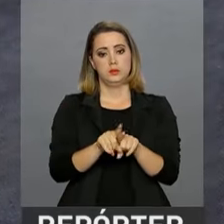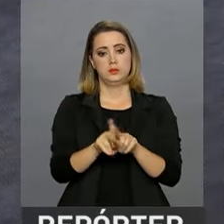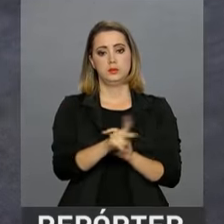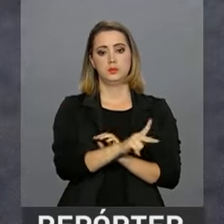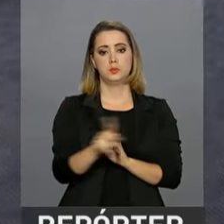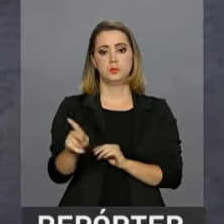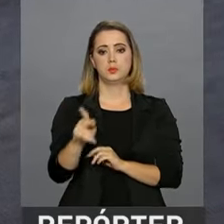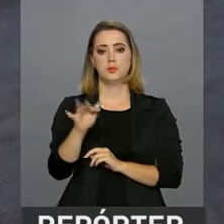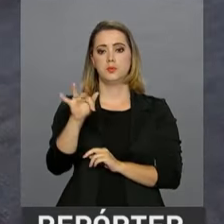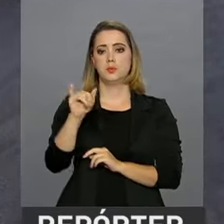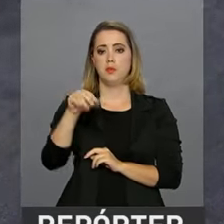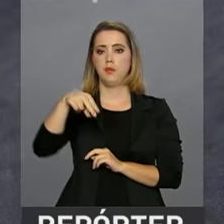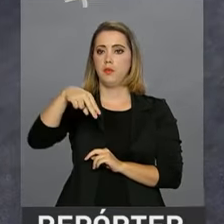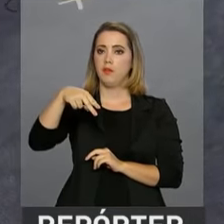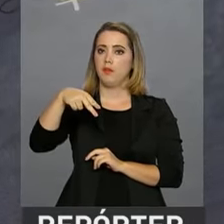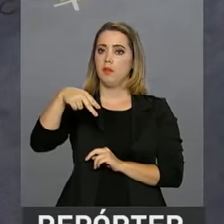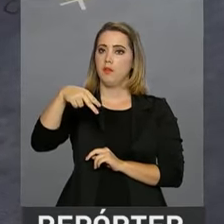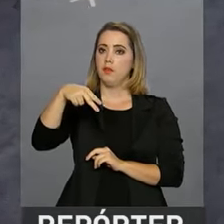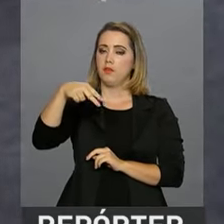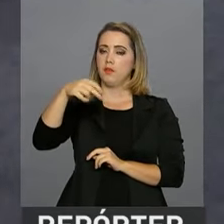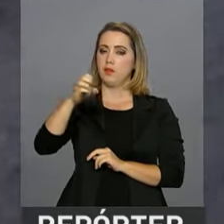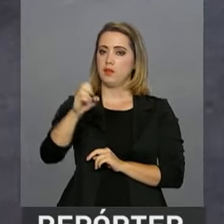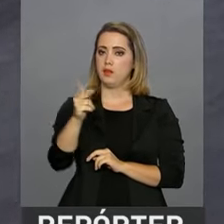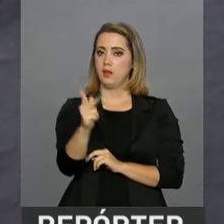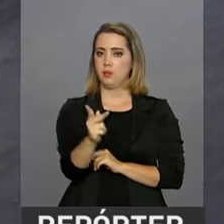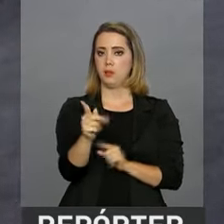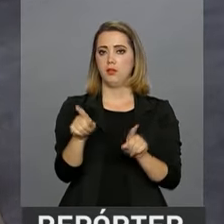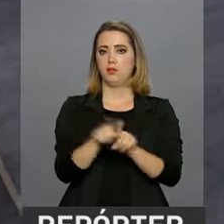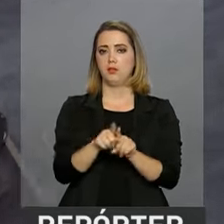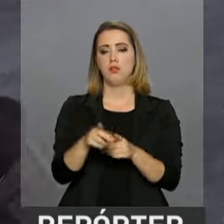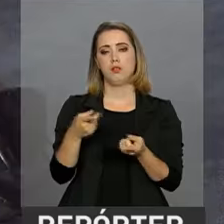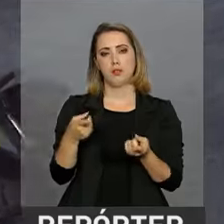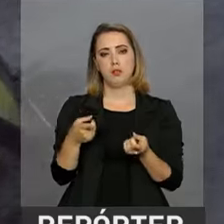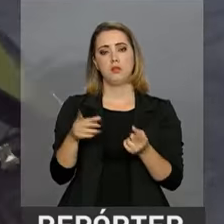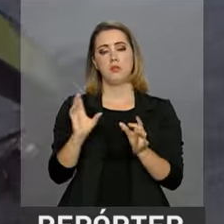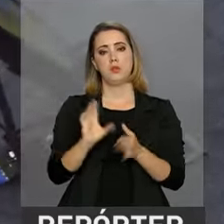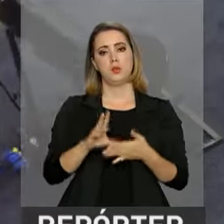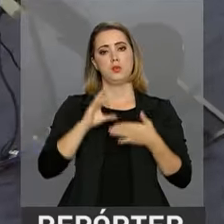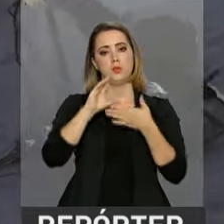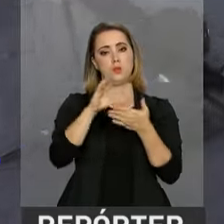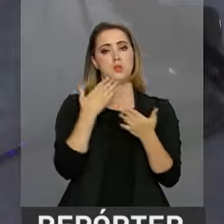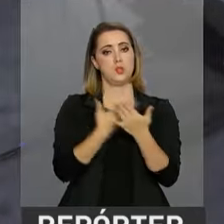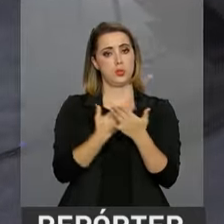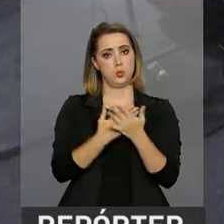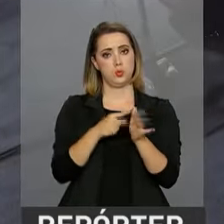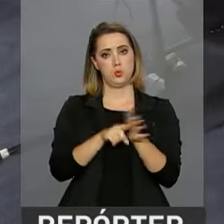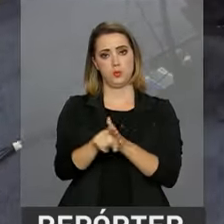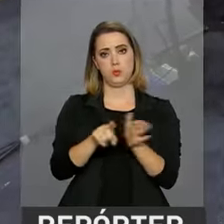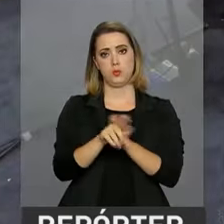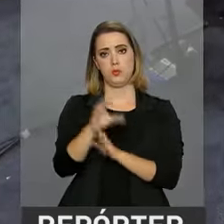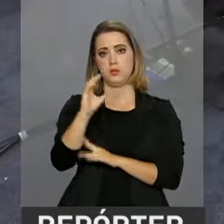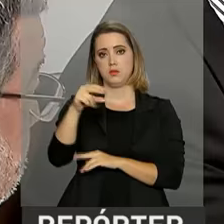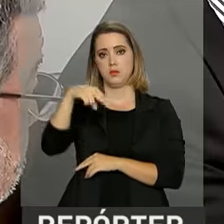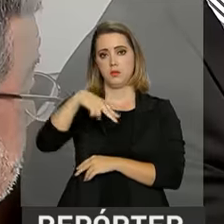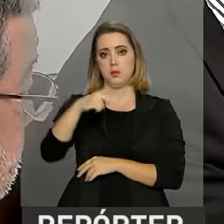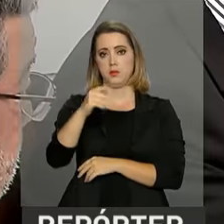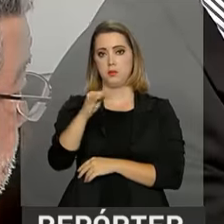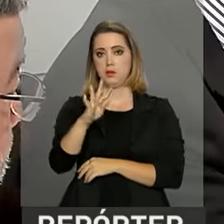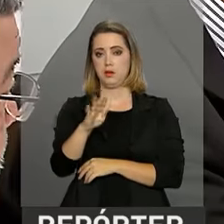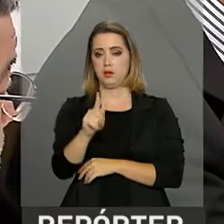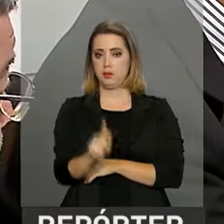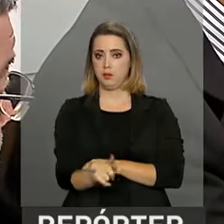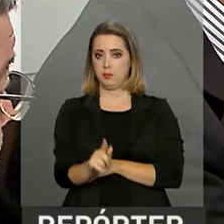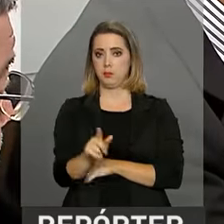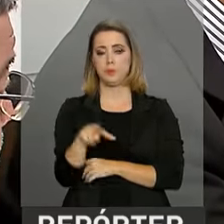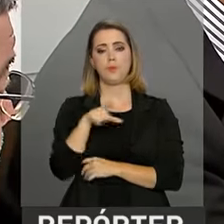da FINEP, a financiadora de estudo e projetos, e do Conselho Nacional de Estudos e Pesquisas, o CNPq. O